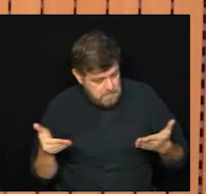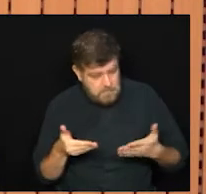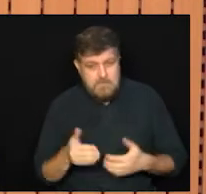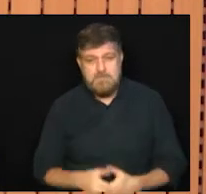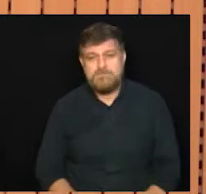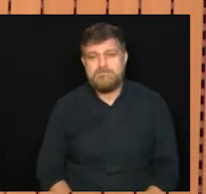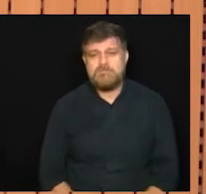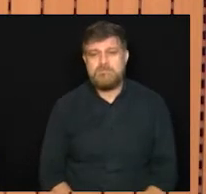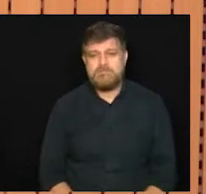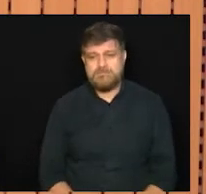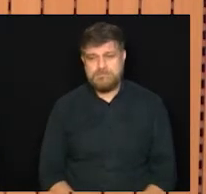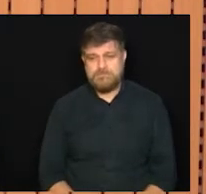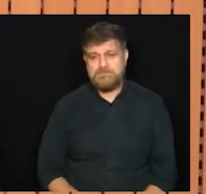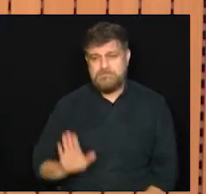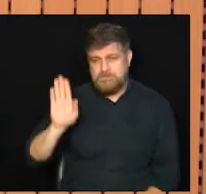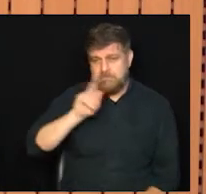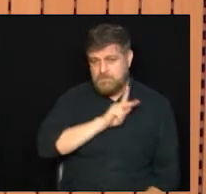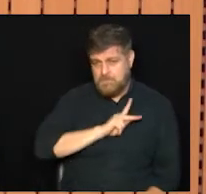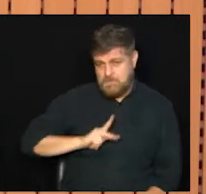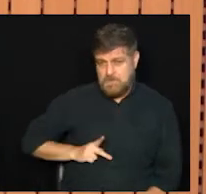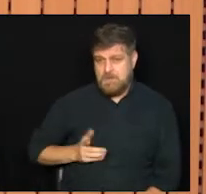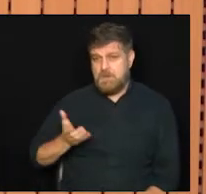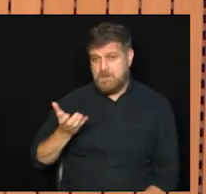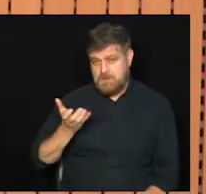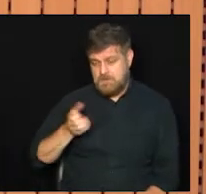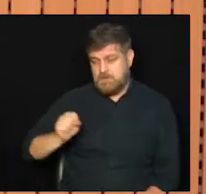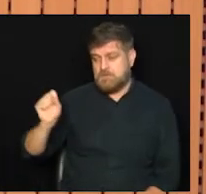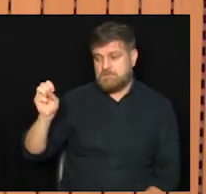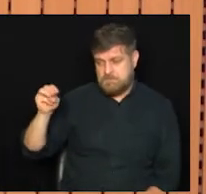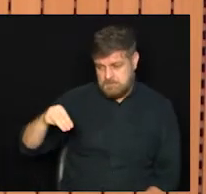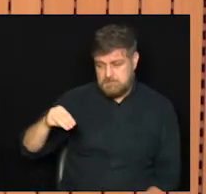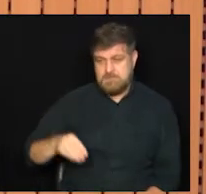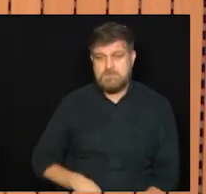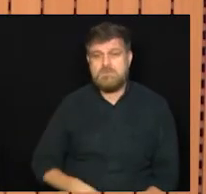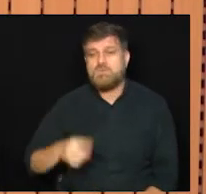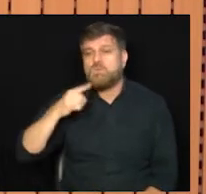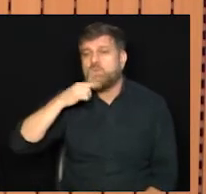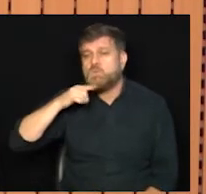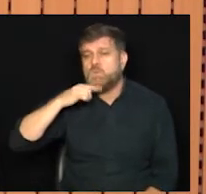Sim, presidente, gostaria sim. Tá bom, Eduardo Magoga.